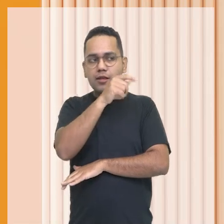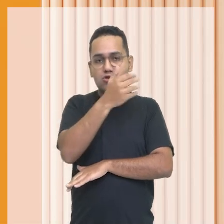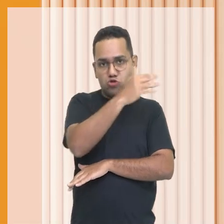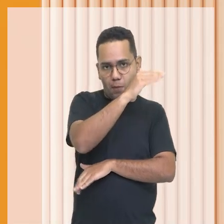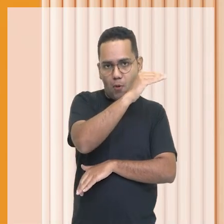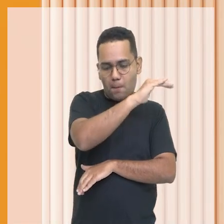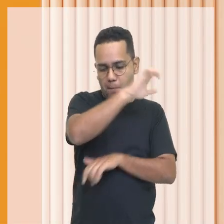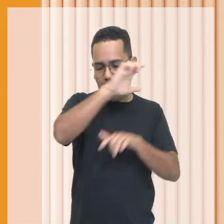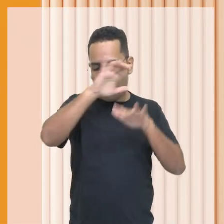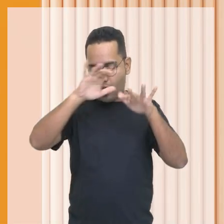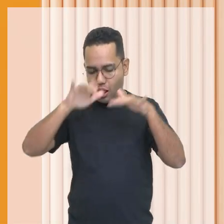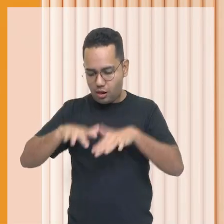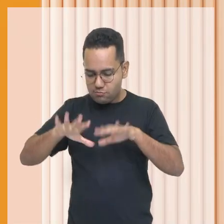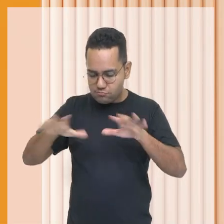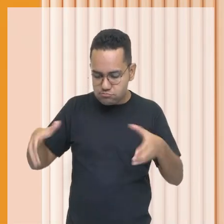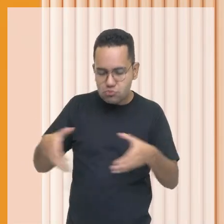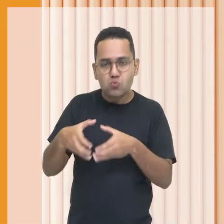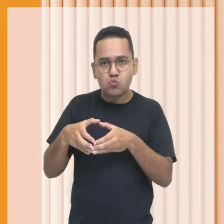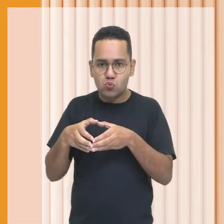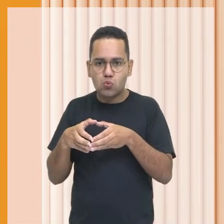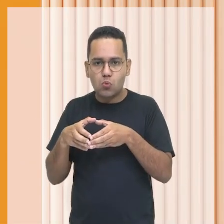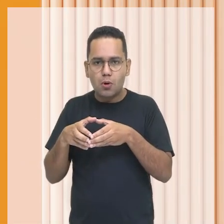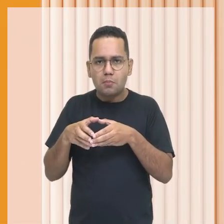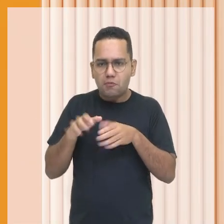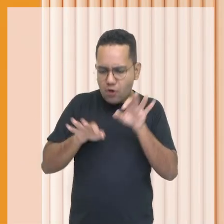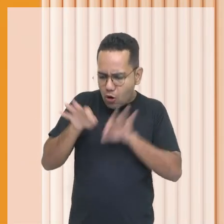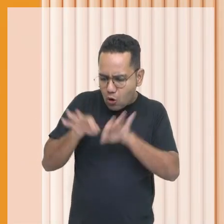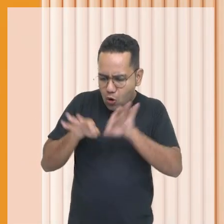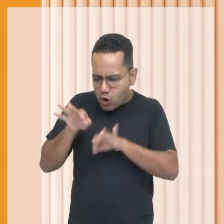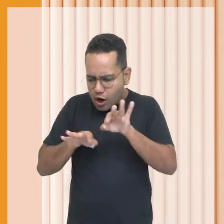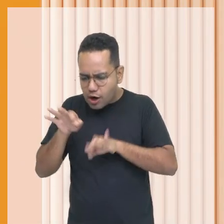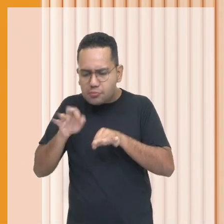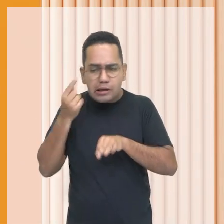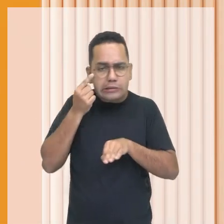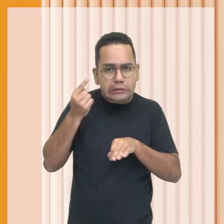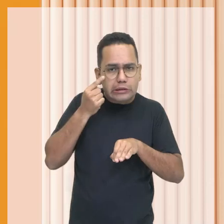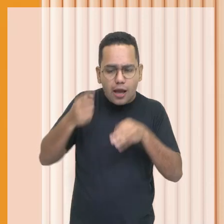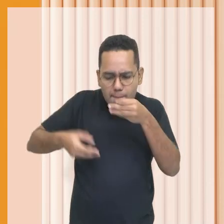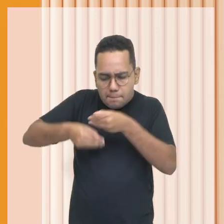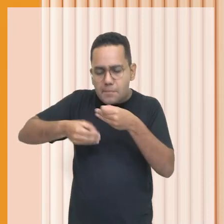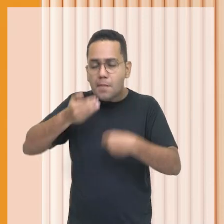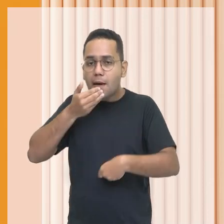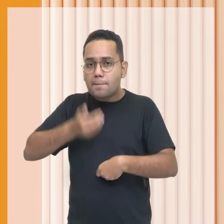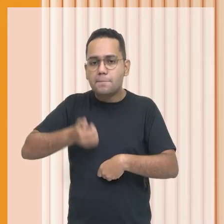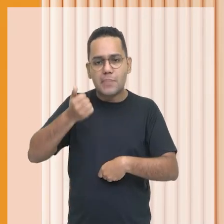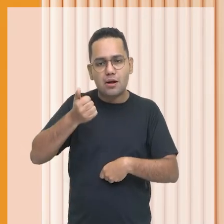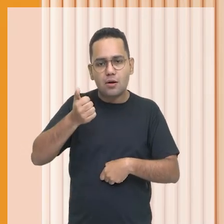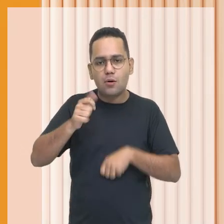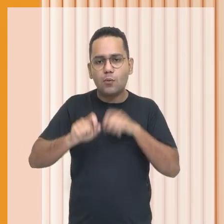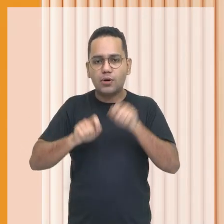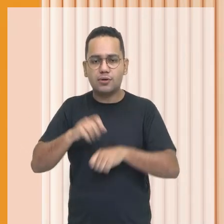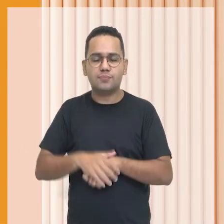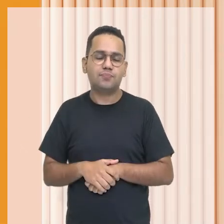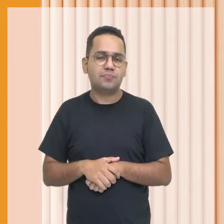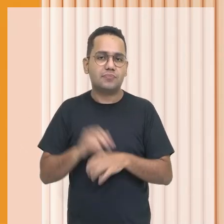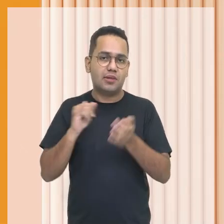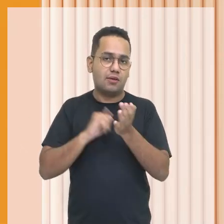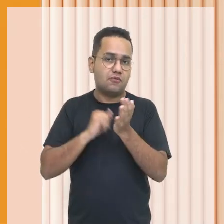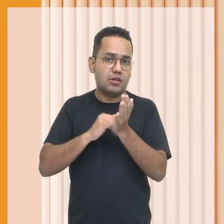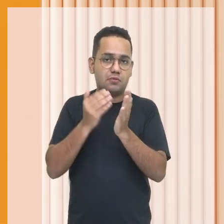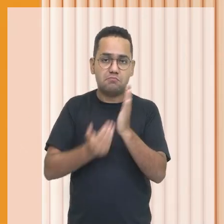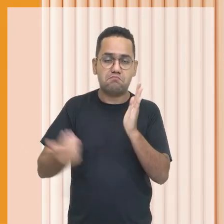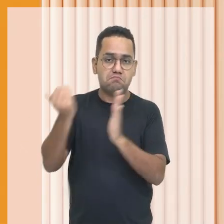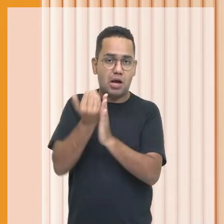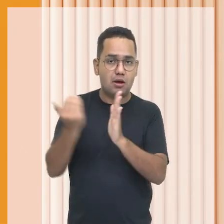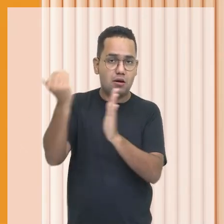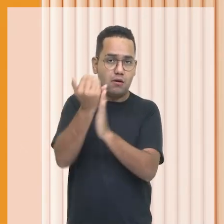crise de inflação. E ele chama também para essa questão, tá? Para resolver o problema da alta inflação no Brasil.